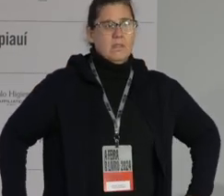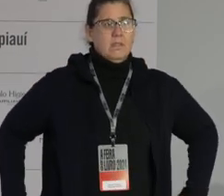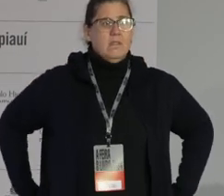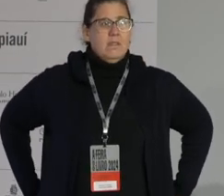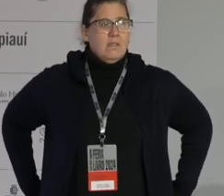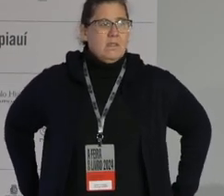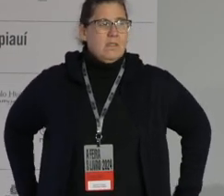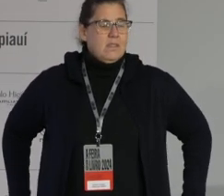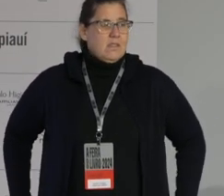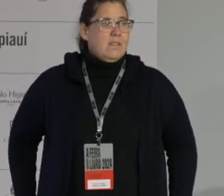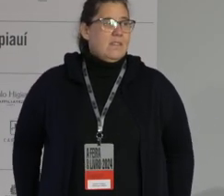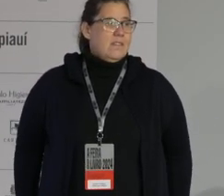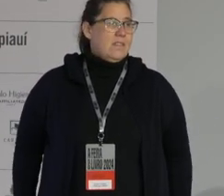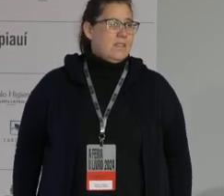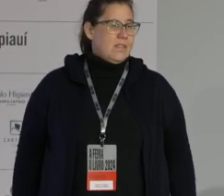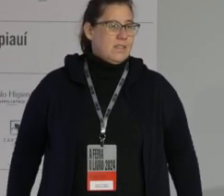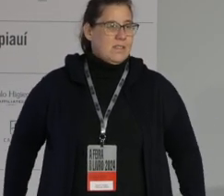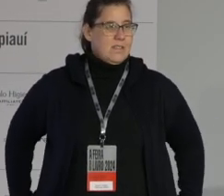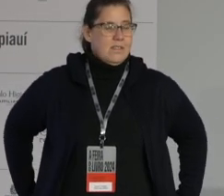Podemos fazer pergunta também.